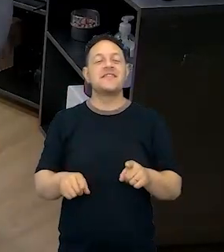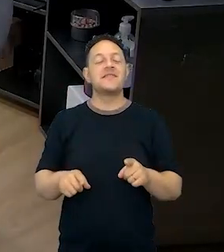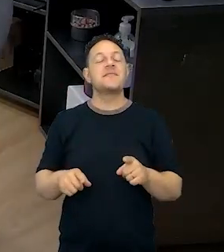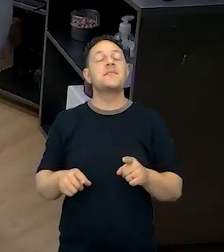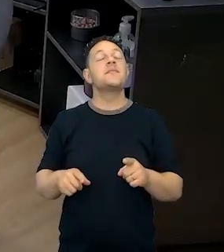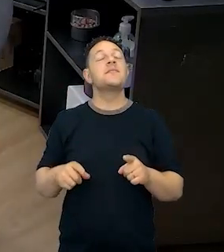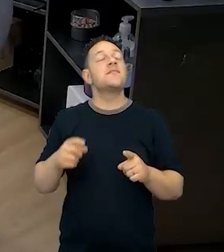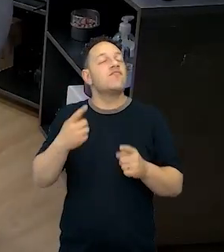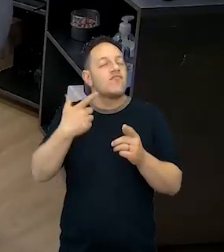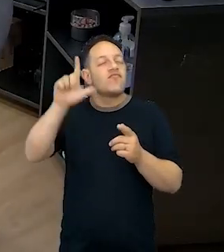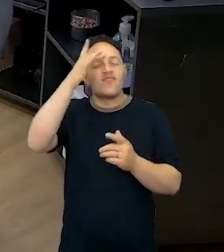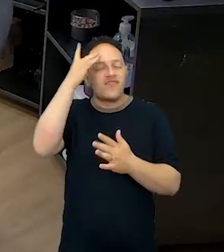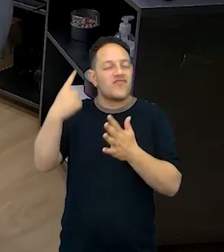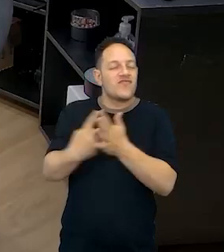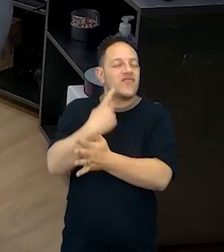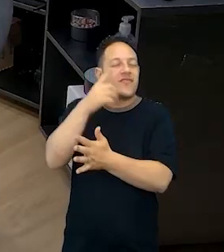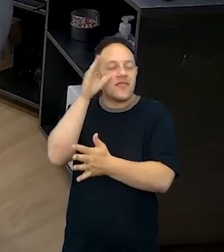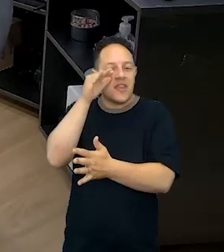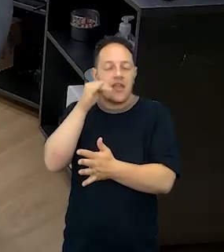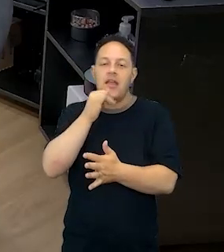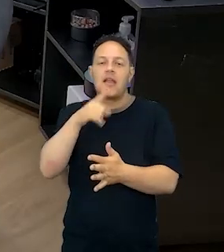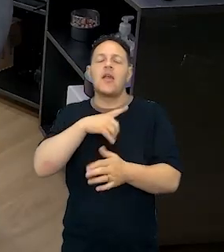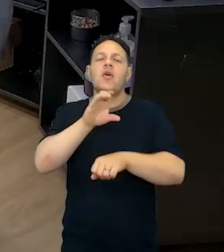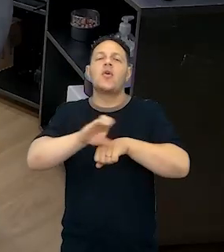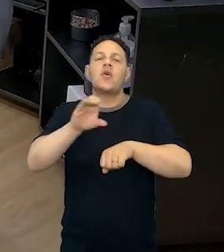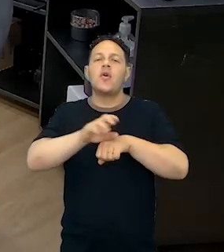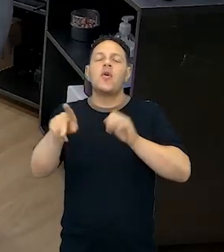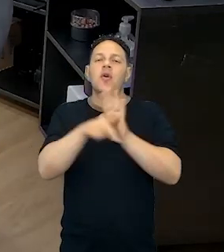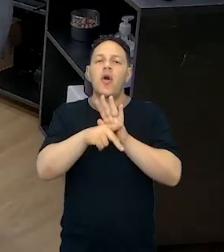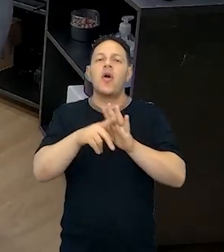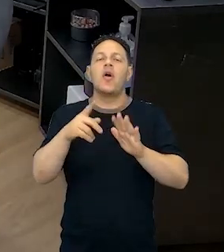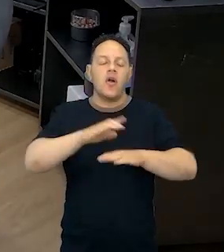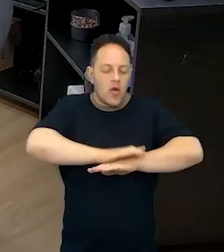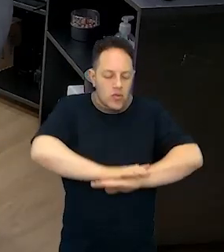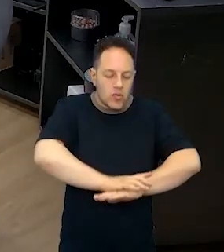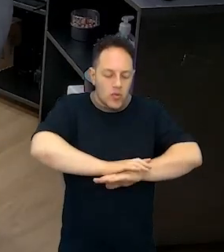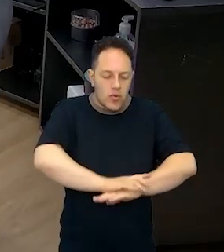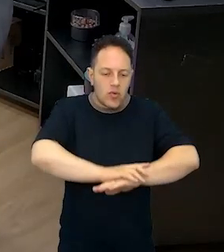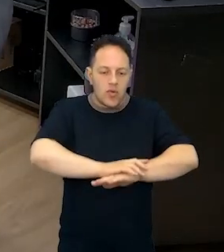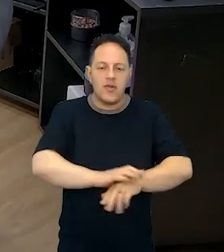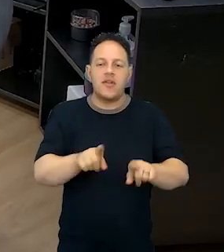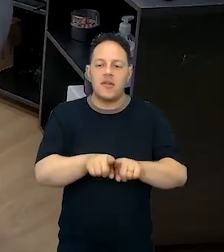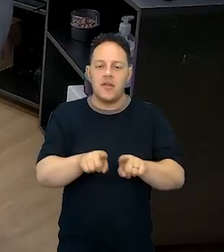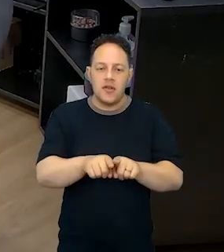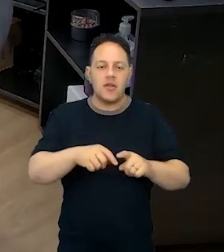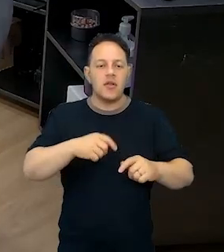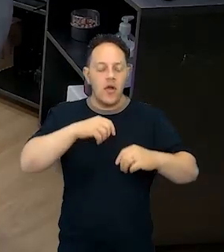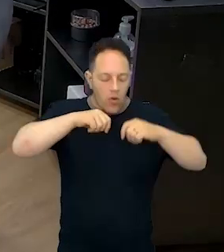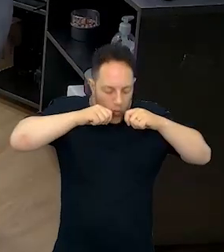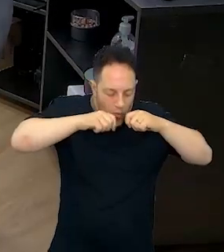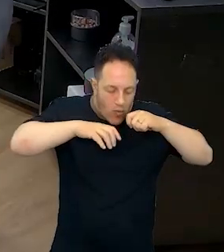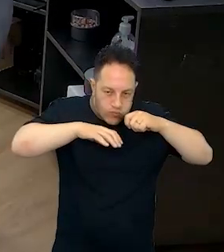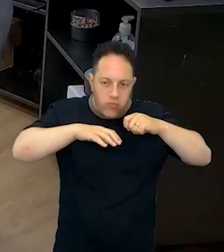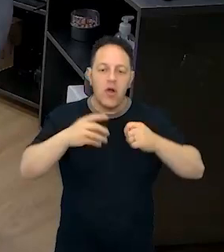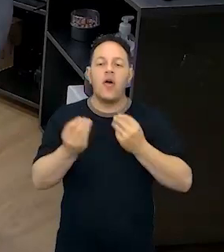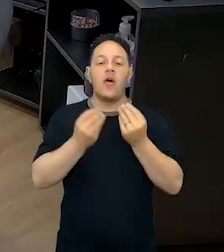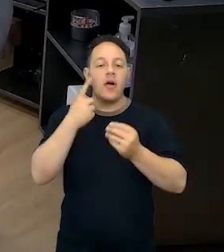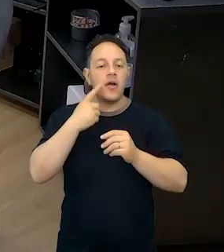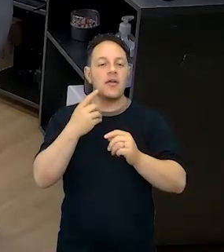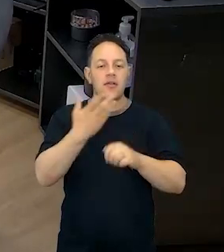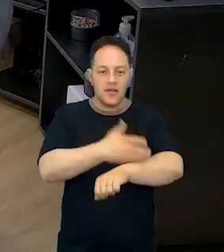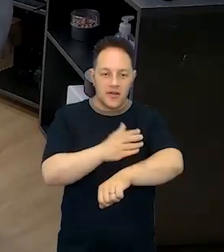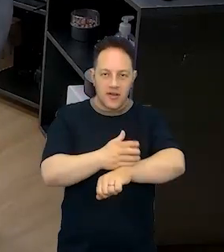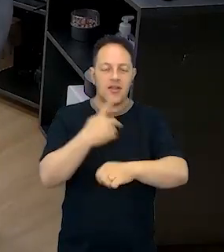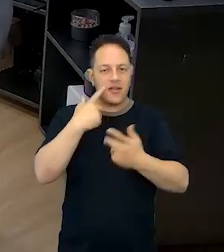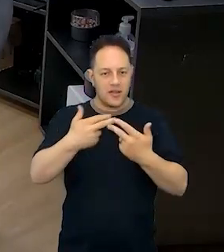aqui curiosa. Deveria ter um curso de primeiros socorros na nossa escola. Nós desenvolvemos uma trilha